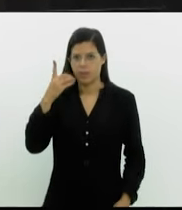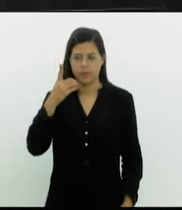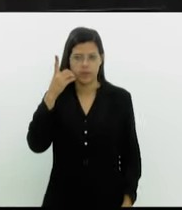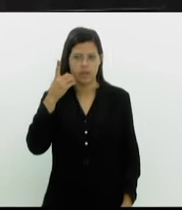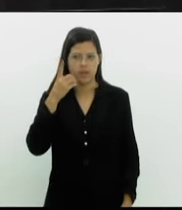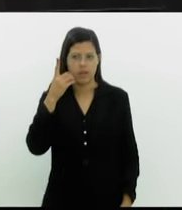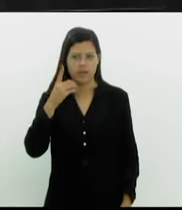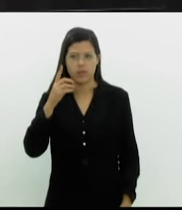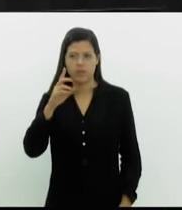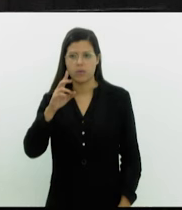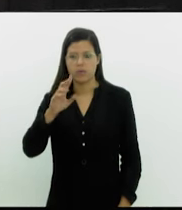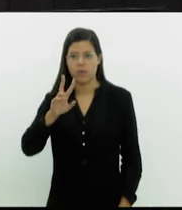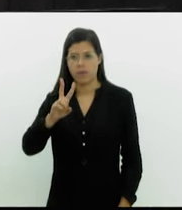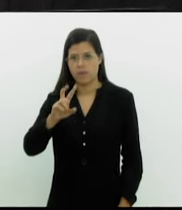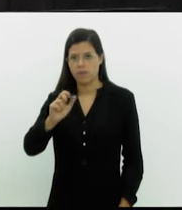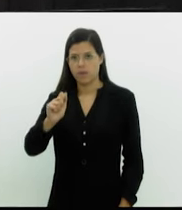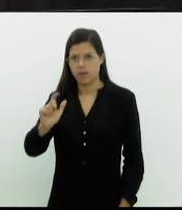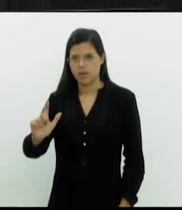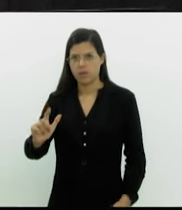deputado Valda Ceasa,